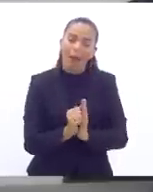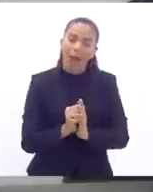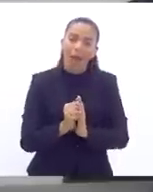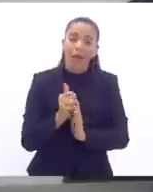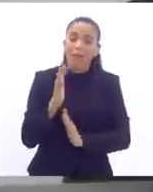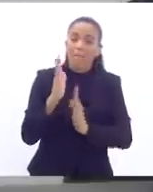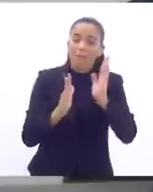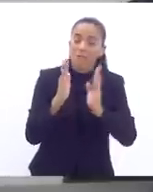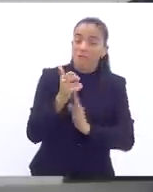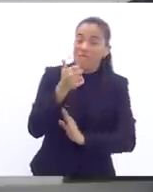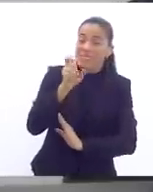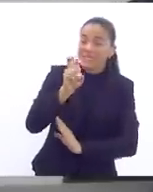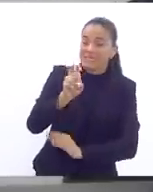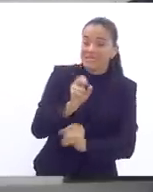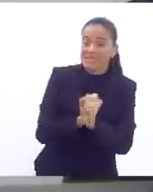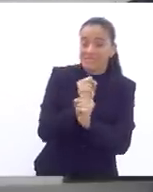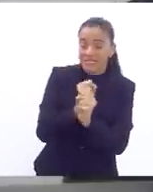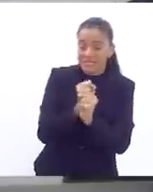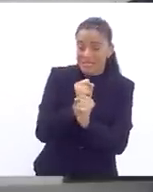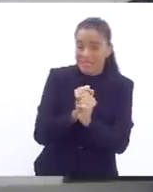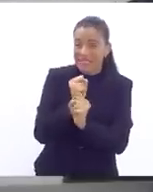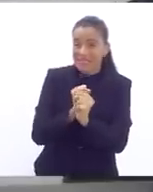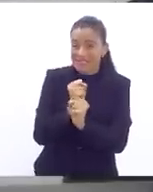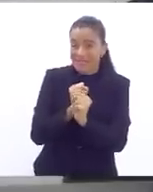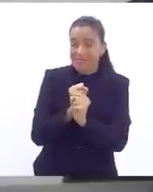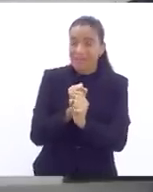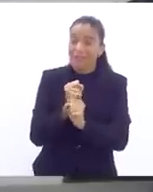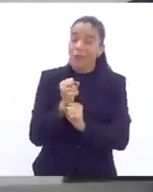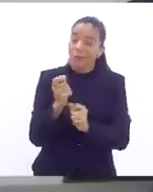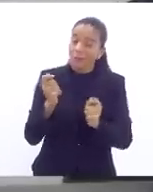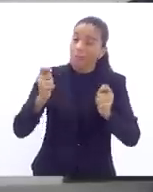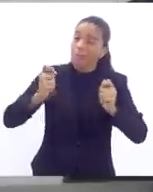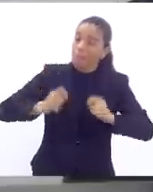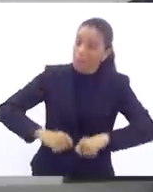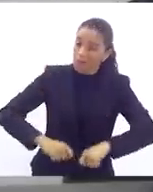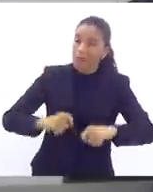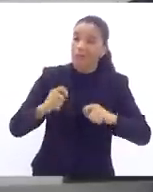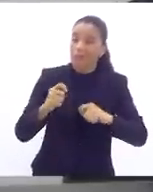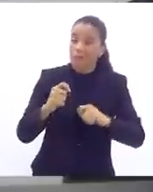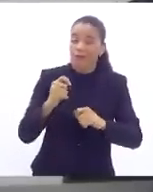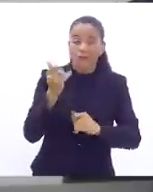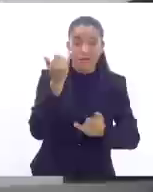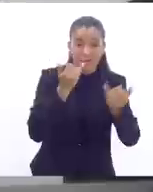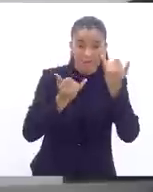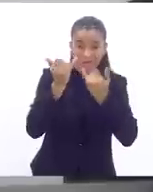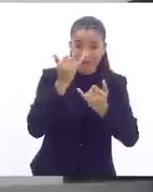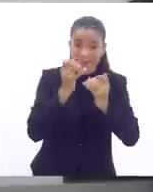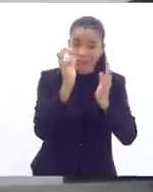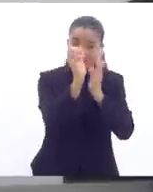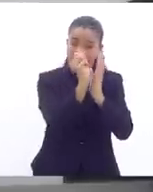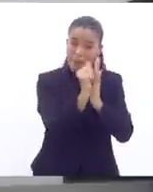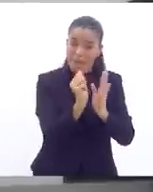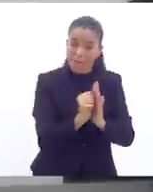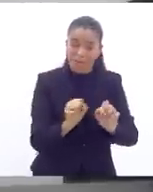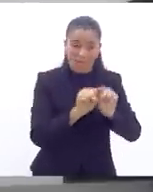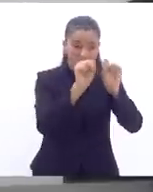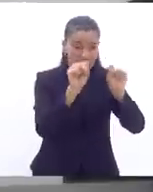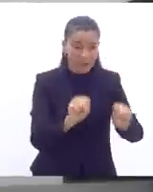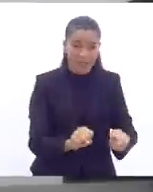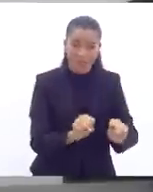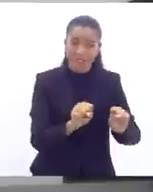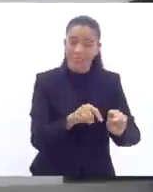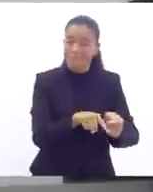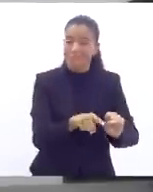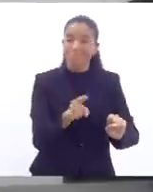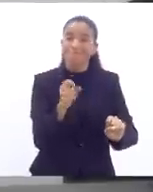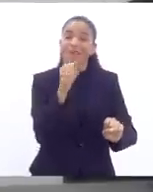15 anos então provavelmente muita das informações que estão no cadastro não estão devidamente